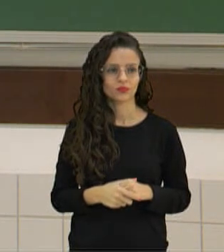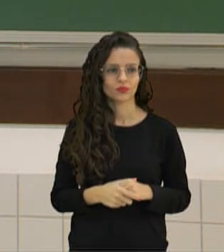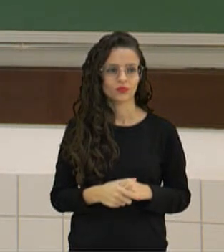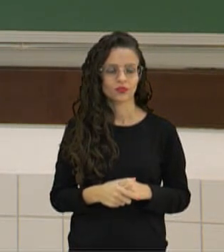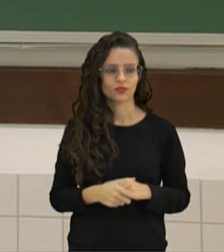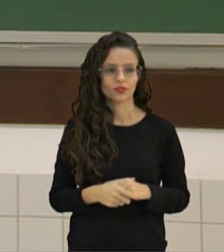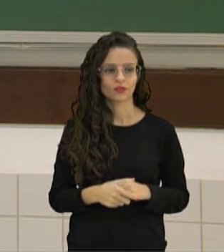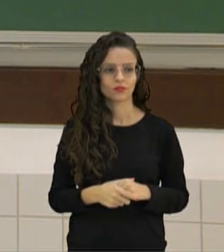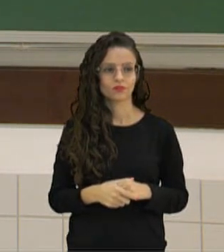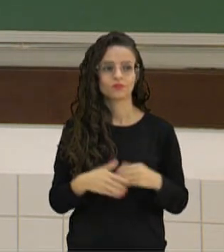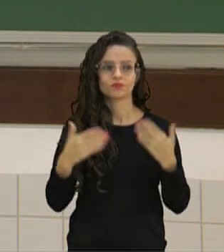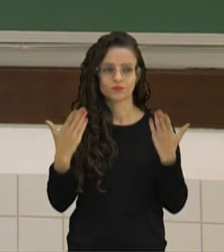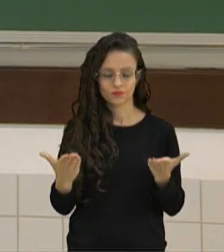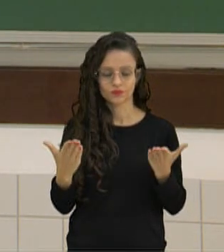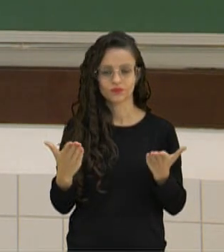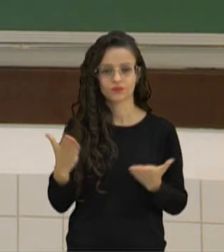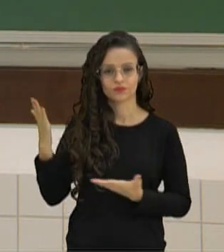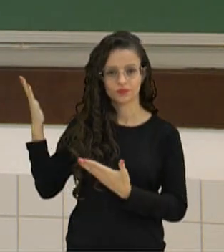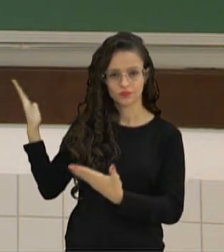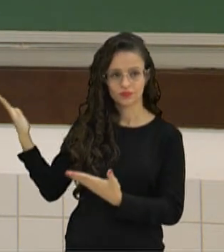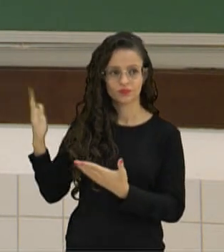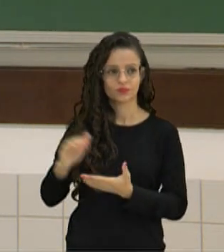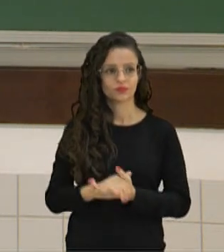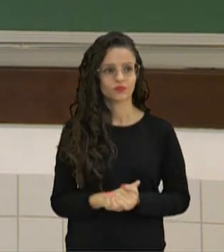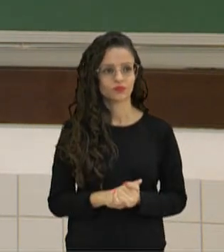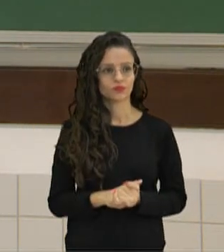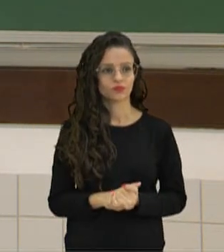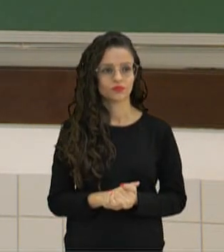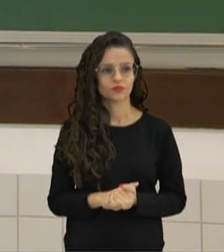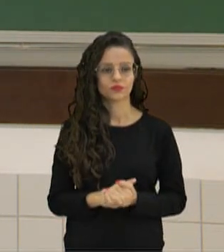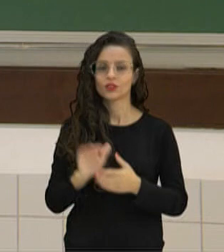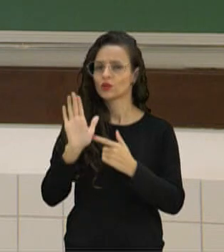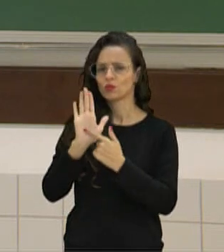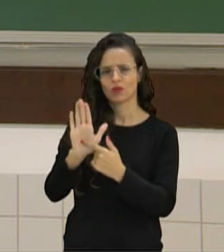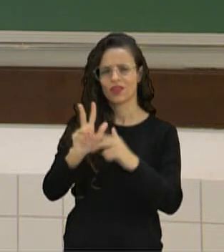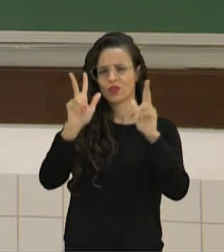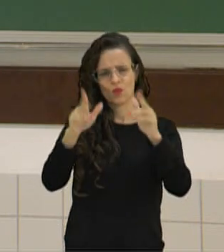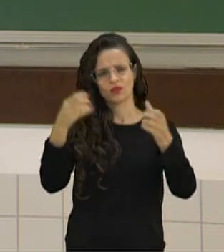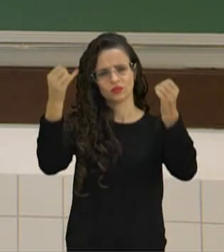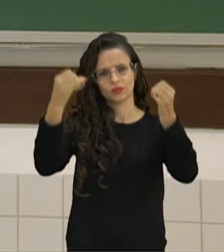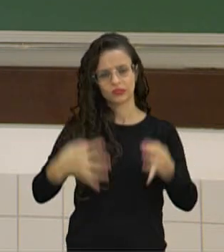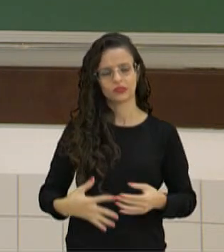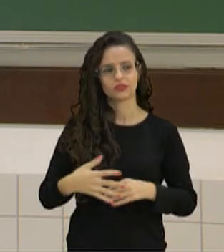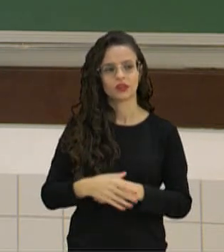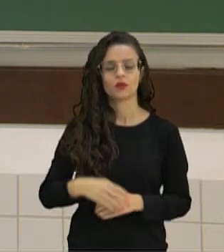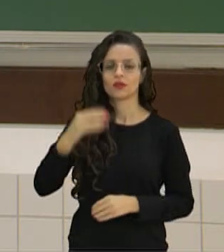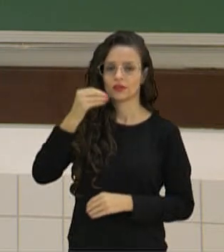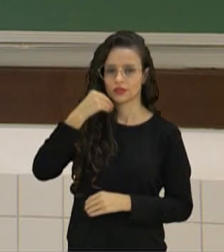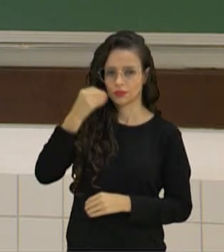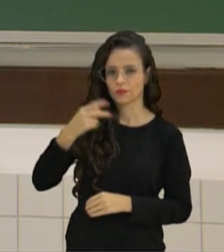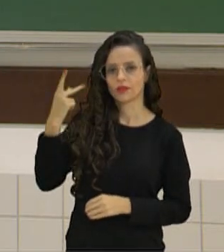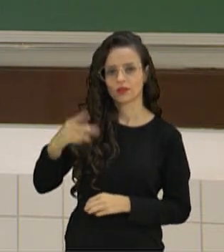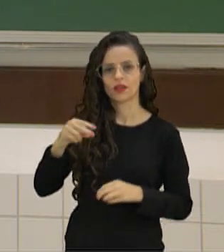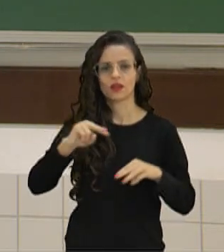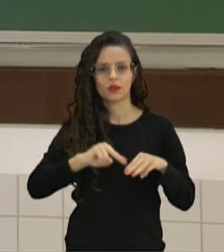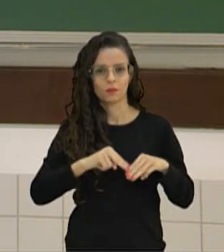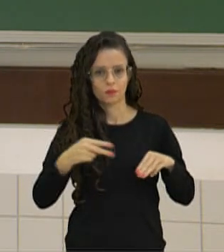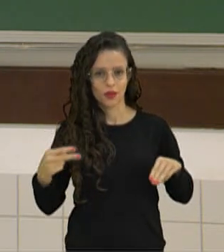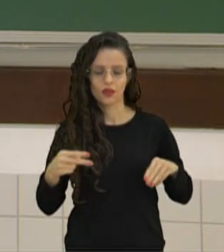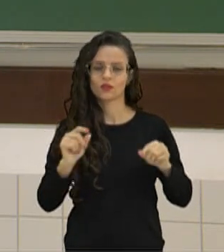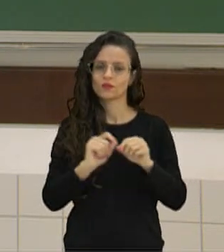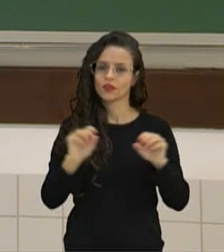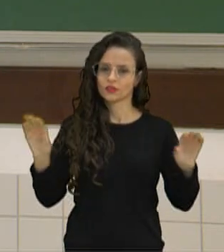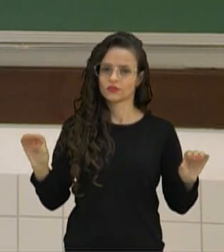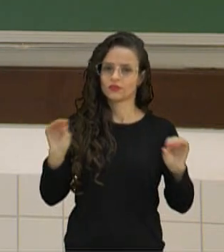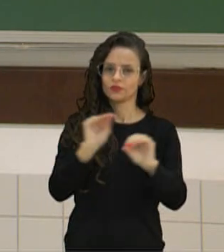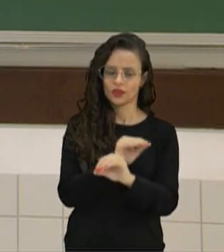Então vamos lá. Aqui, pessoal, eu trouxe o que eu expliquei ali, ó, o experimento de Mendel. Ele cruzou semente